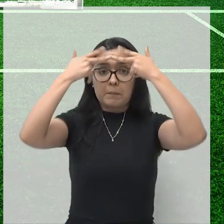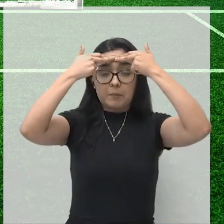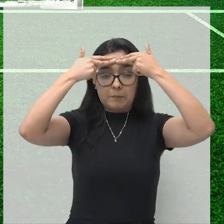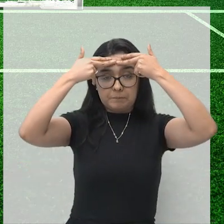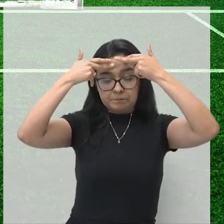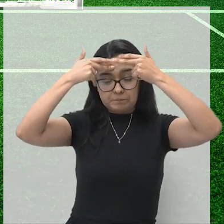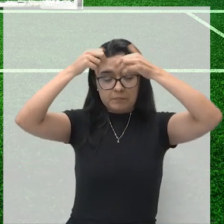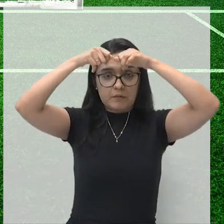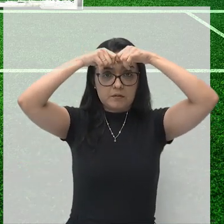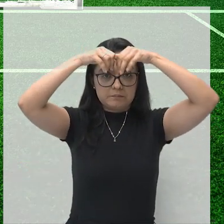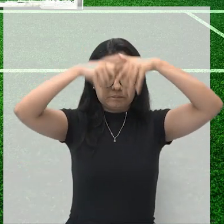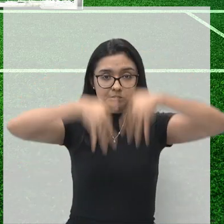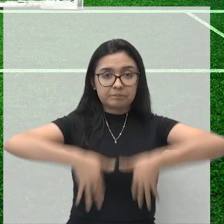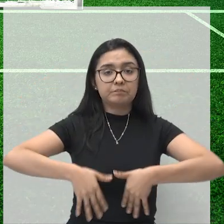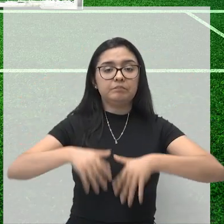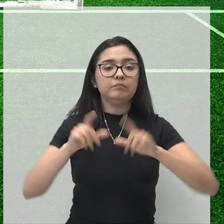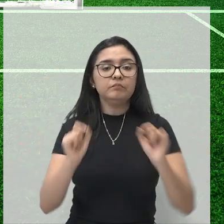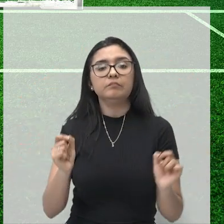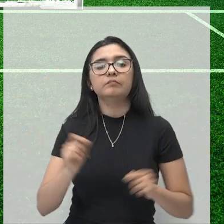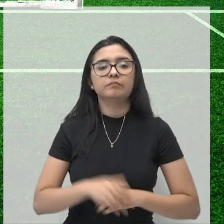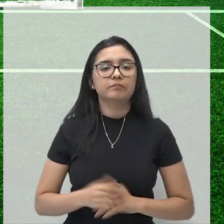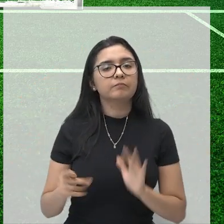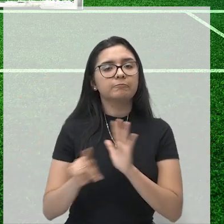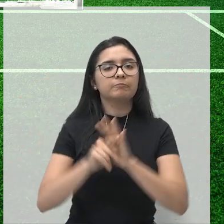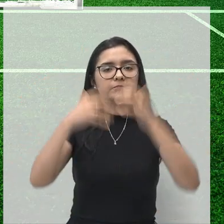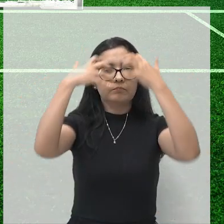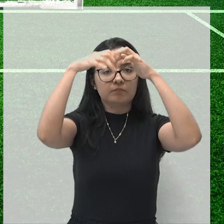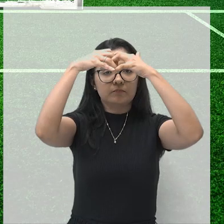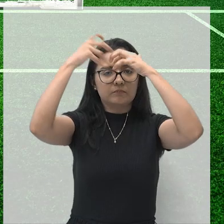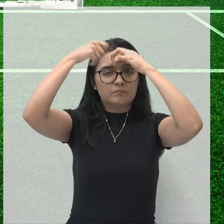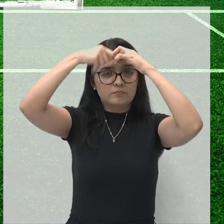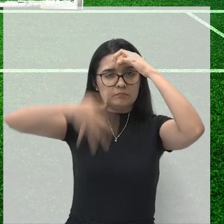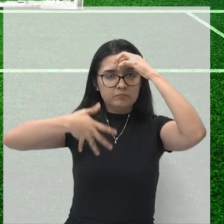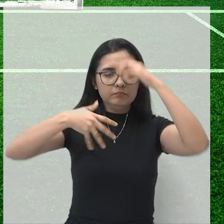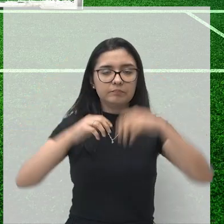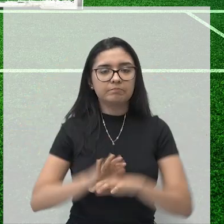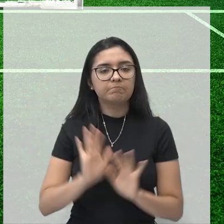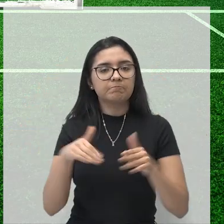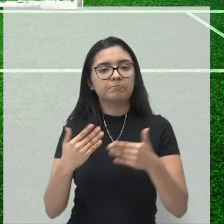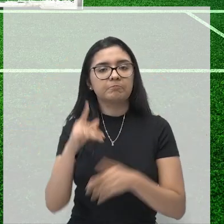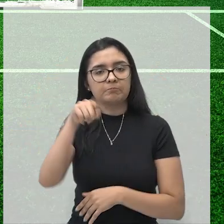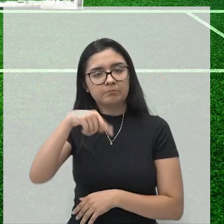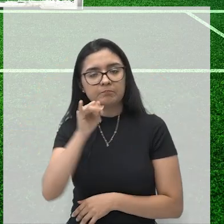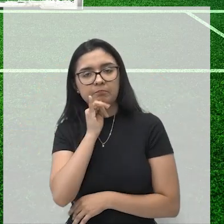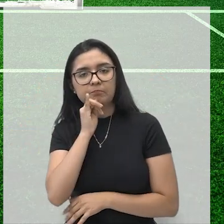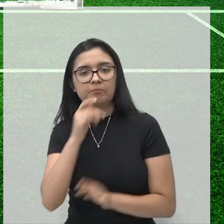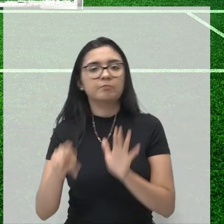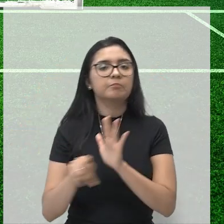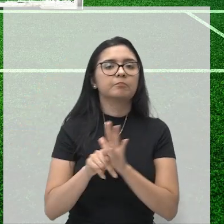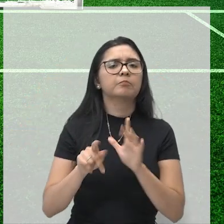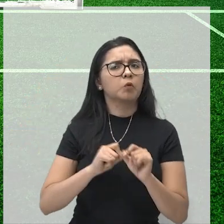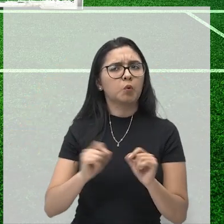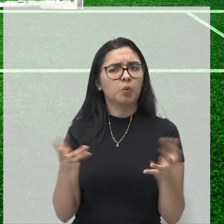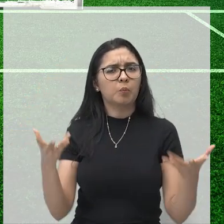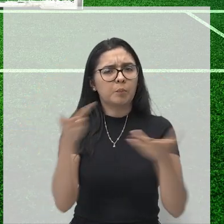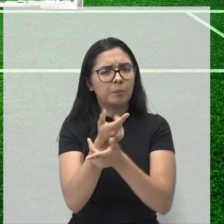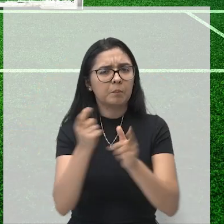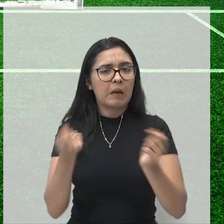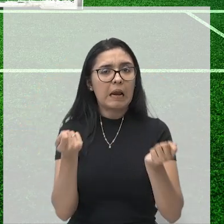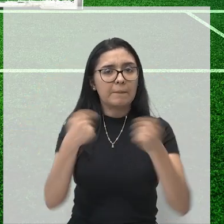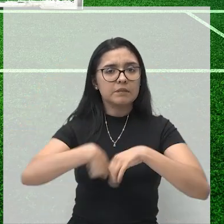sinápticos, coordenados com precisão pelo sistema nervoso. É um belo exemplo da complexidade